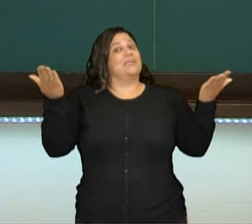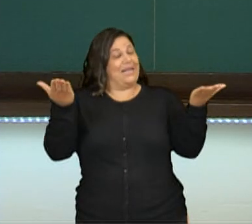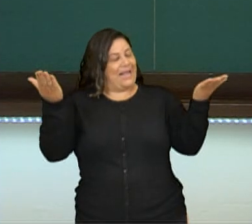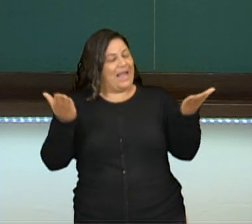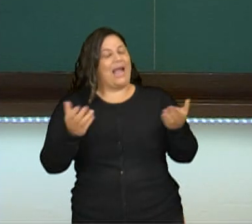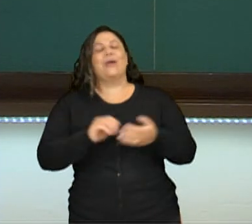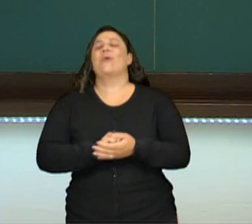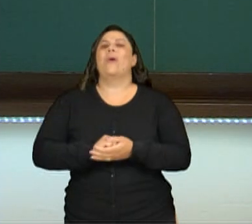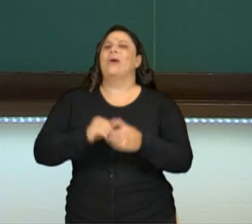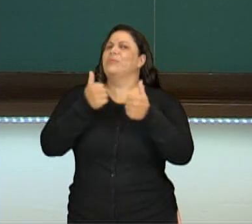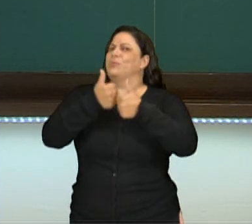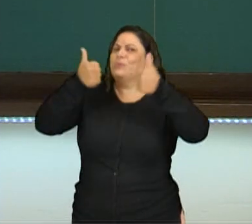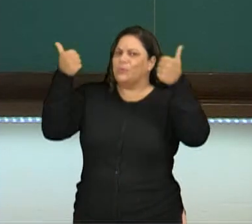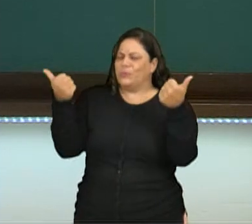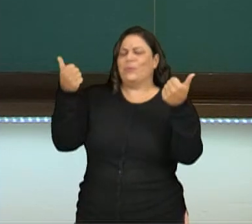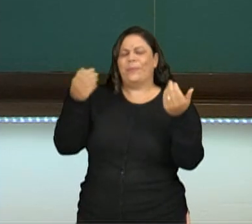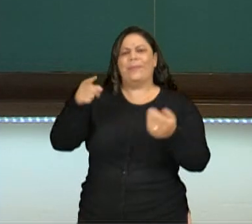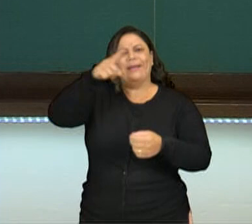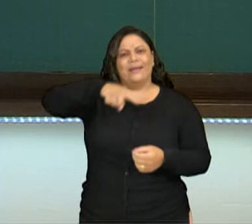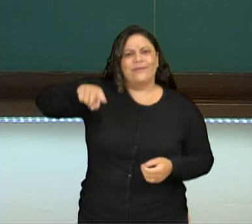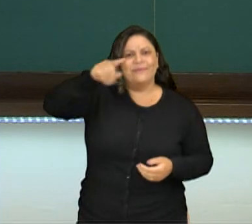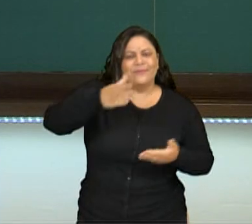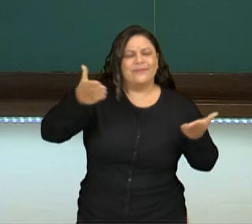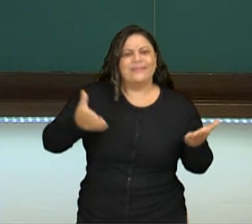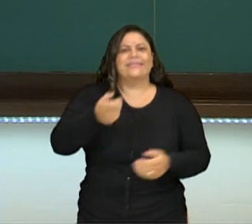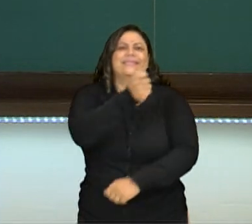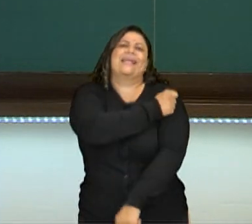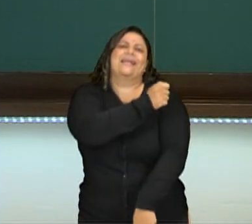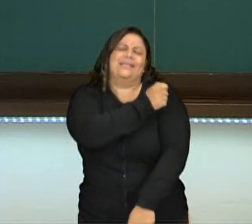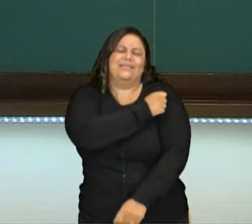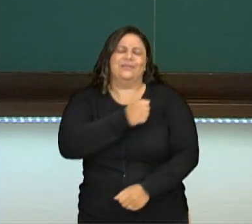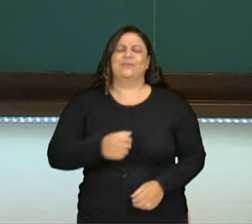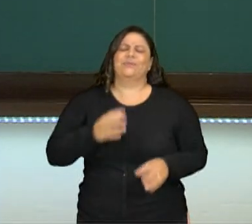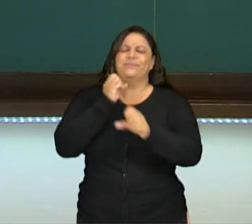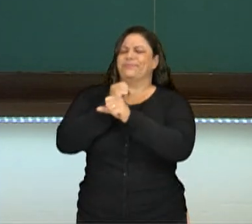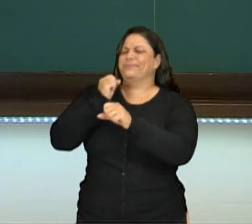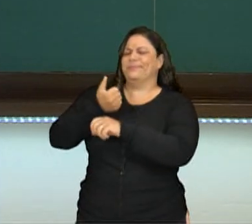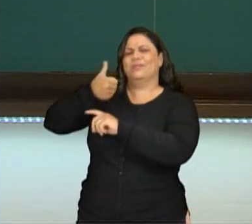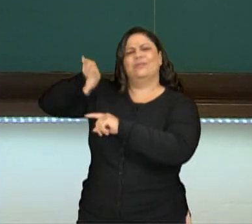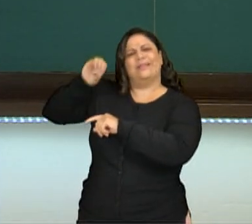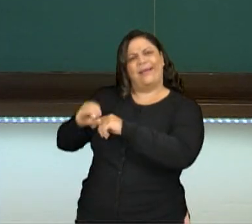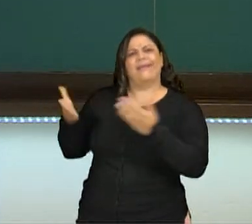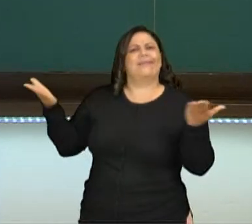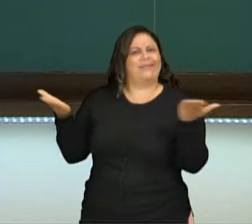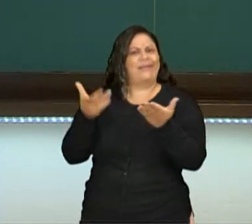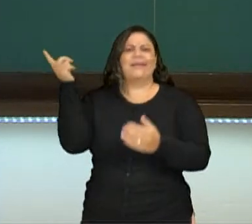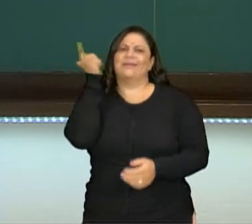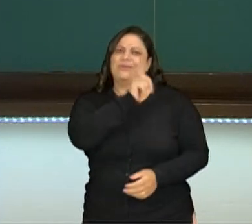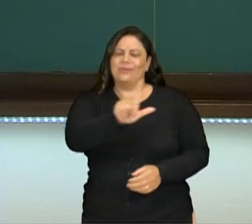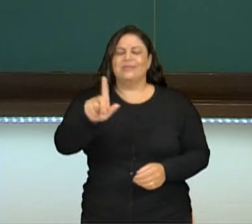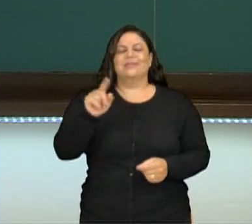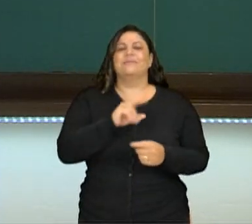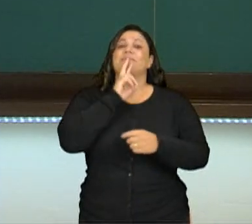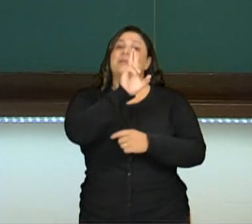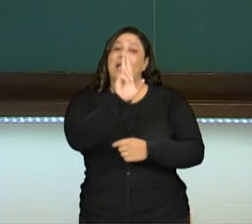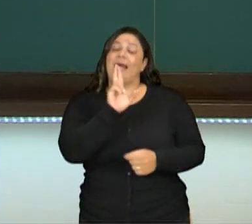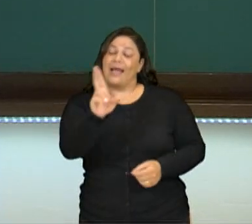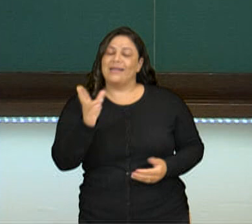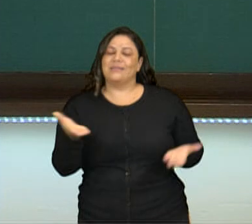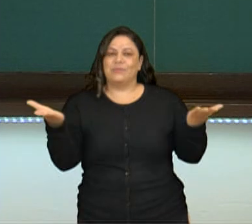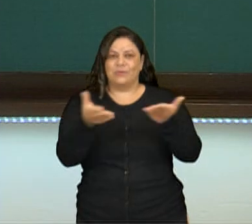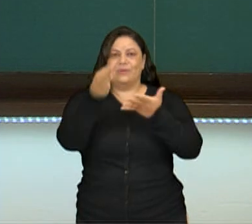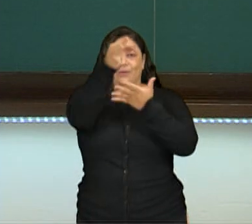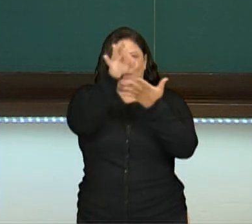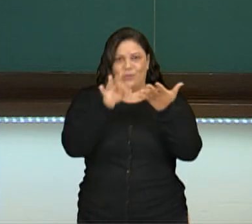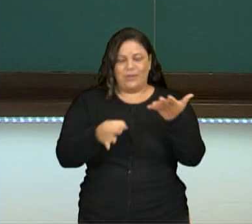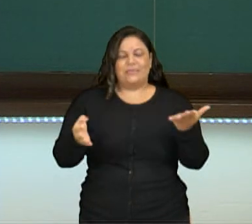Parabéns mais uma vez, estudante, você sim é nota 10. Confere aí a sua resposta com a